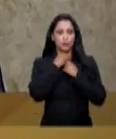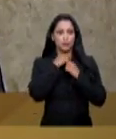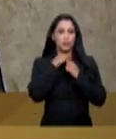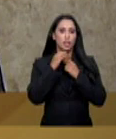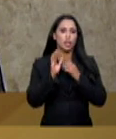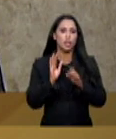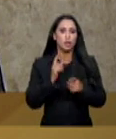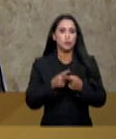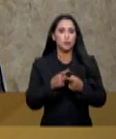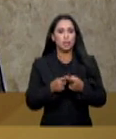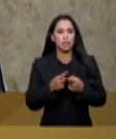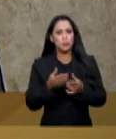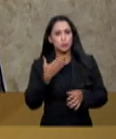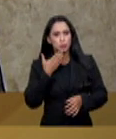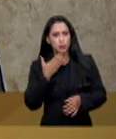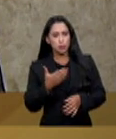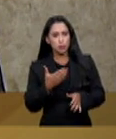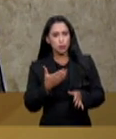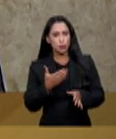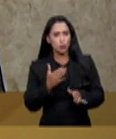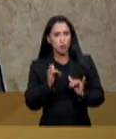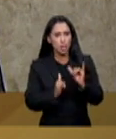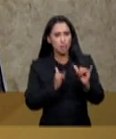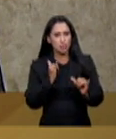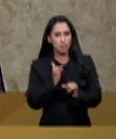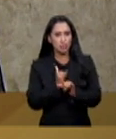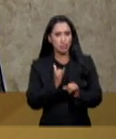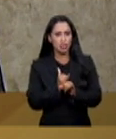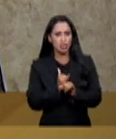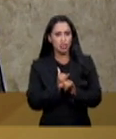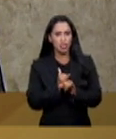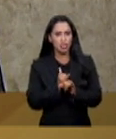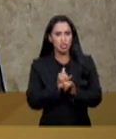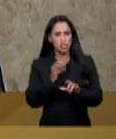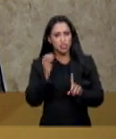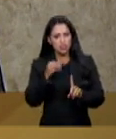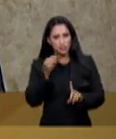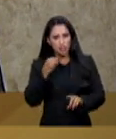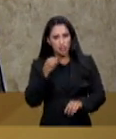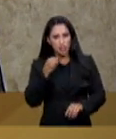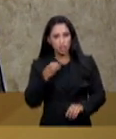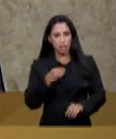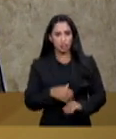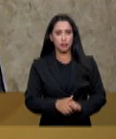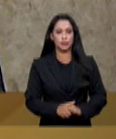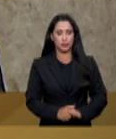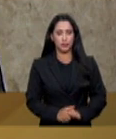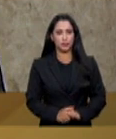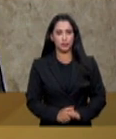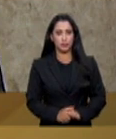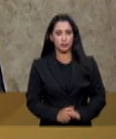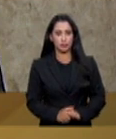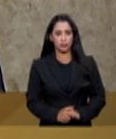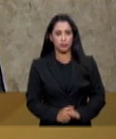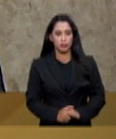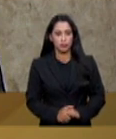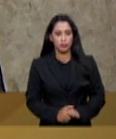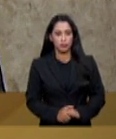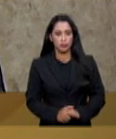está instável e ele pediu para antecipar o voto e eu acho que não há nenhuma objeção.